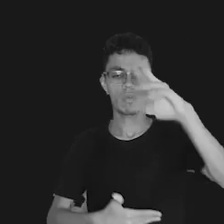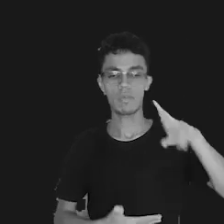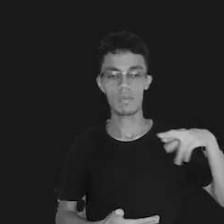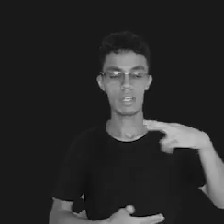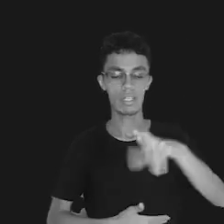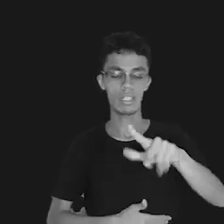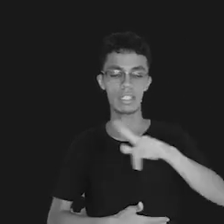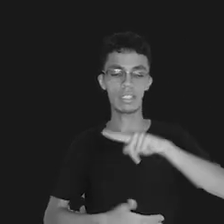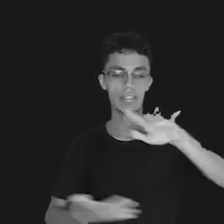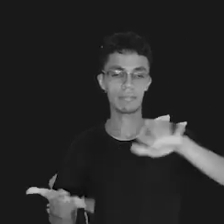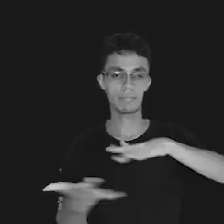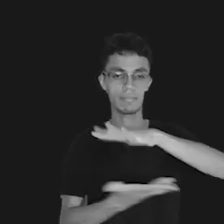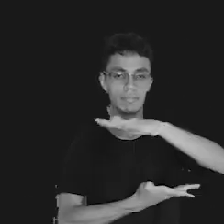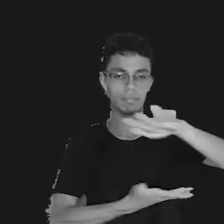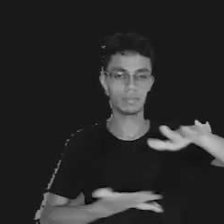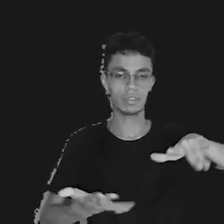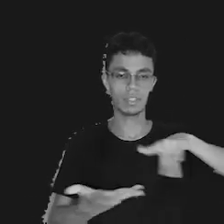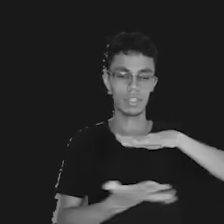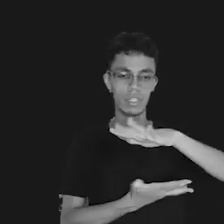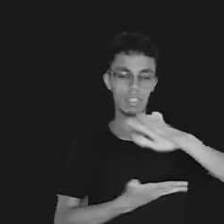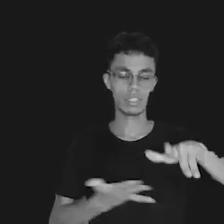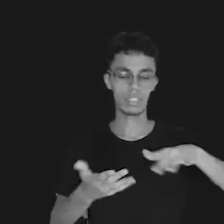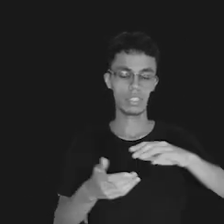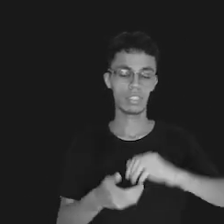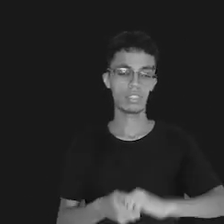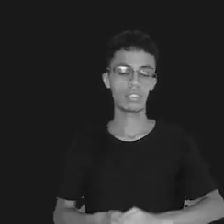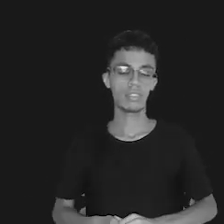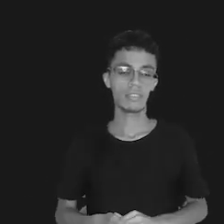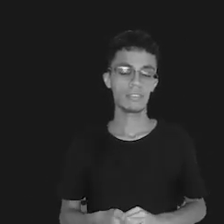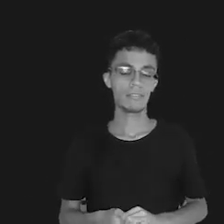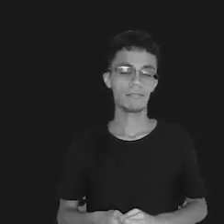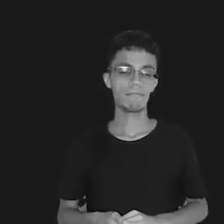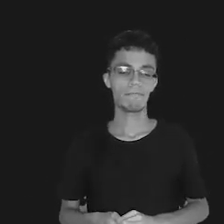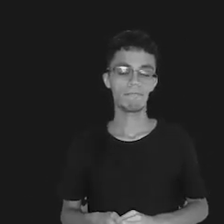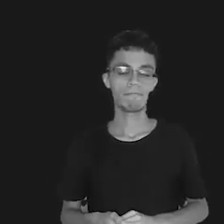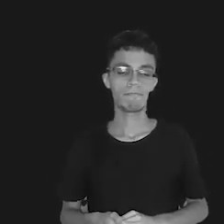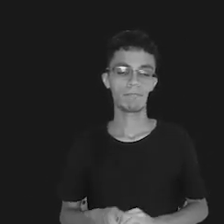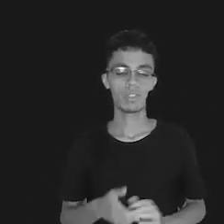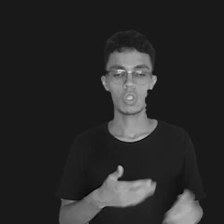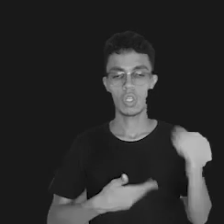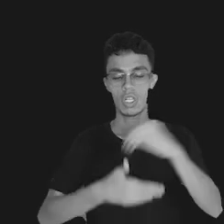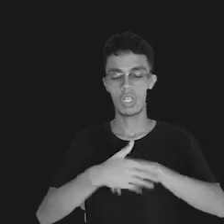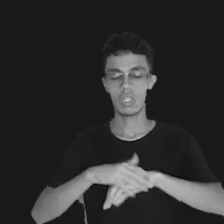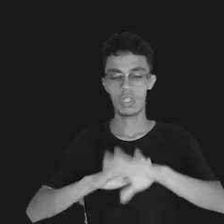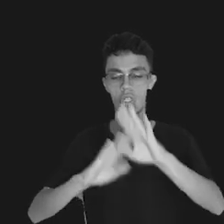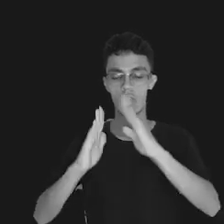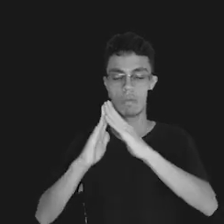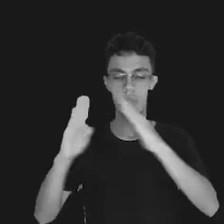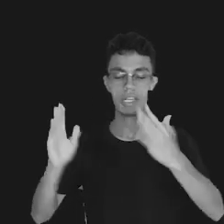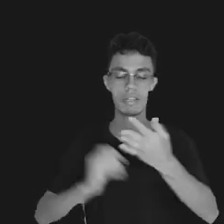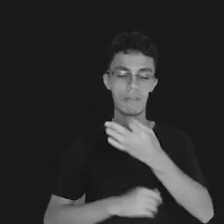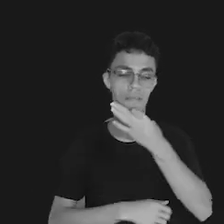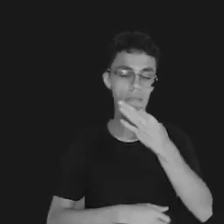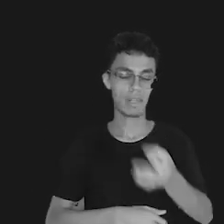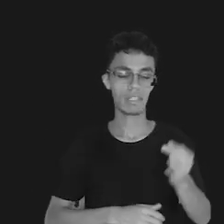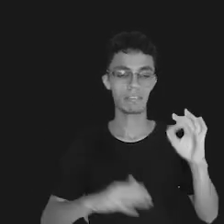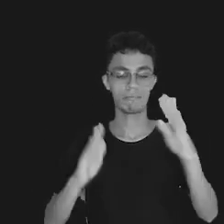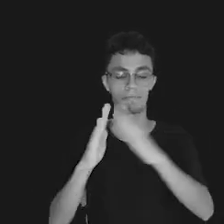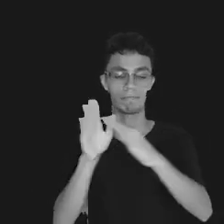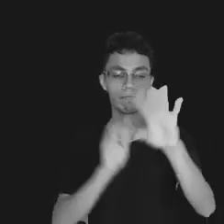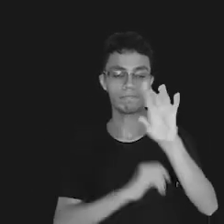um universo de convento, né? de muito focado na crítica à